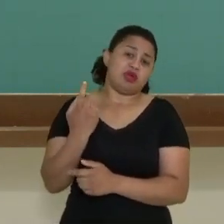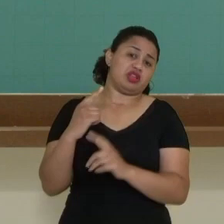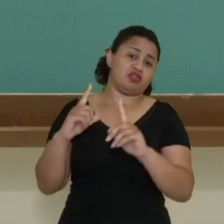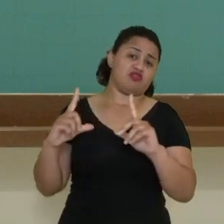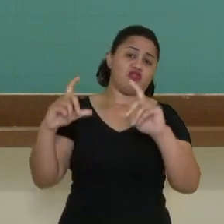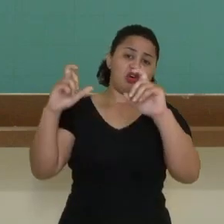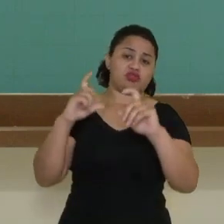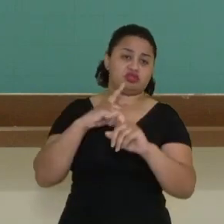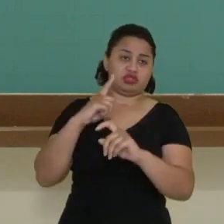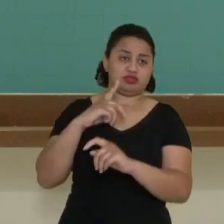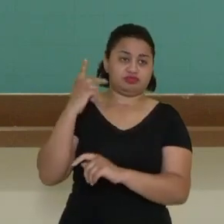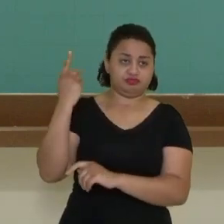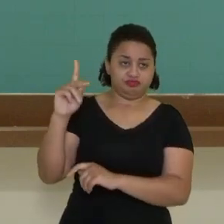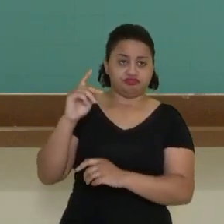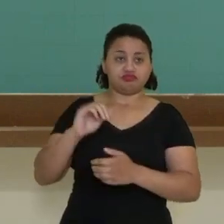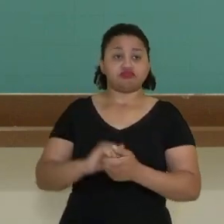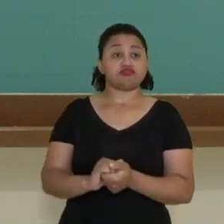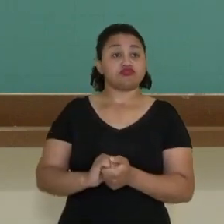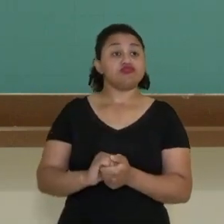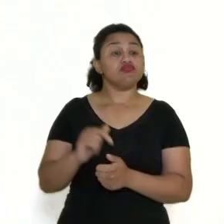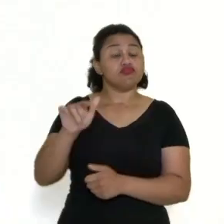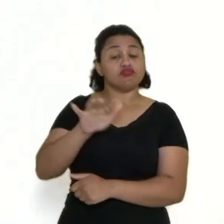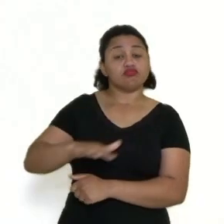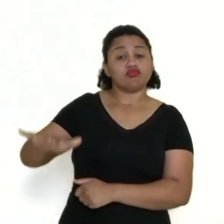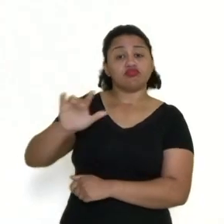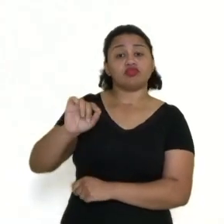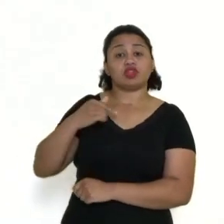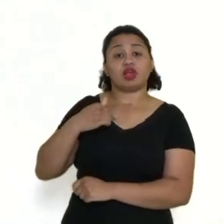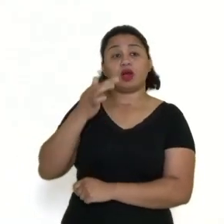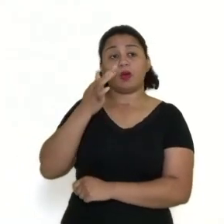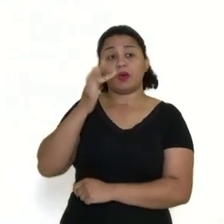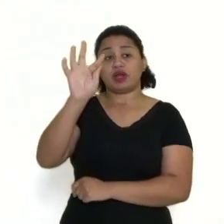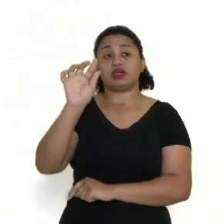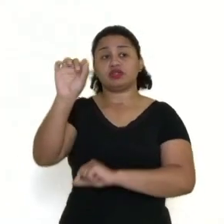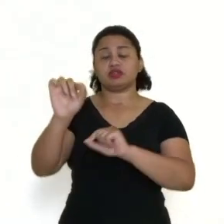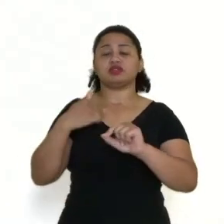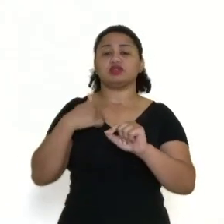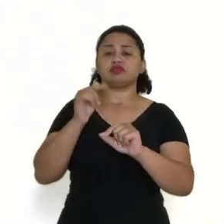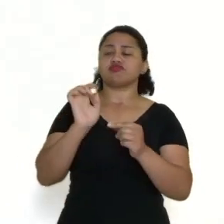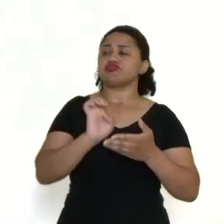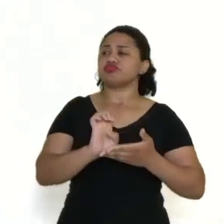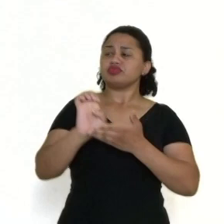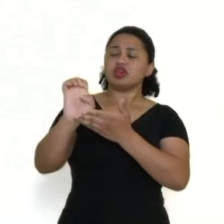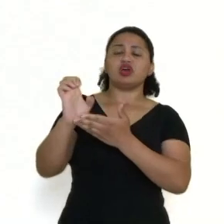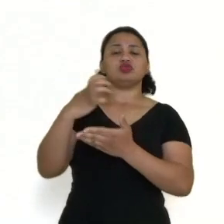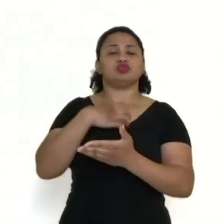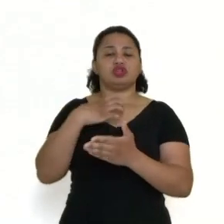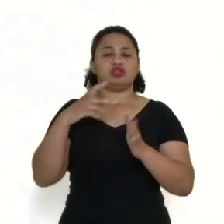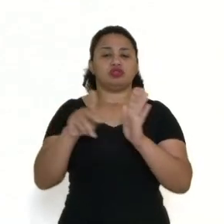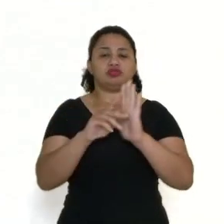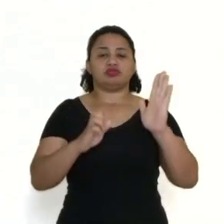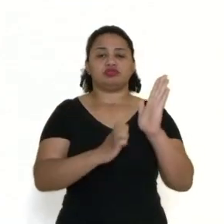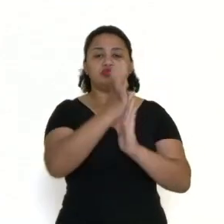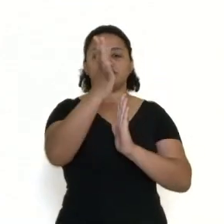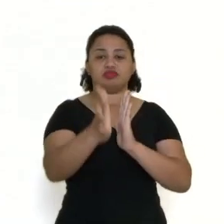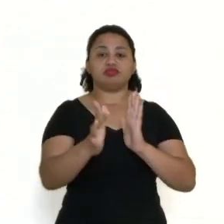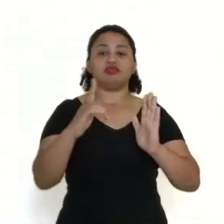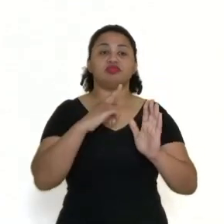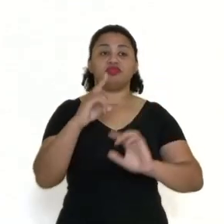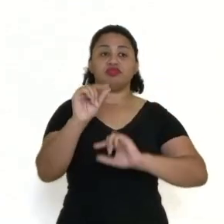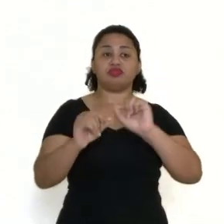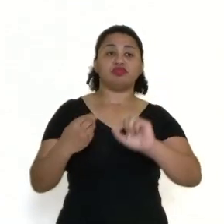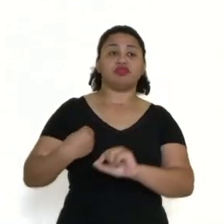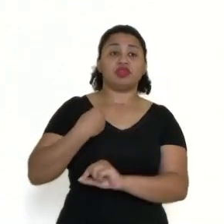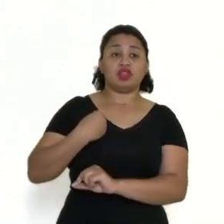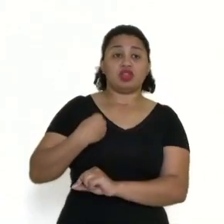pintor holandês, tá? Então, lá, dentro deste cenário de uma França exportando para o mundo o estilo impressionista, temos a existência